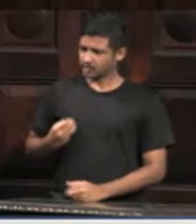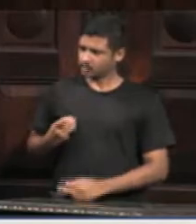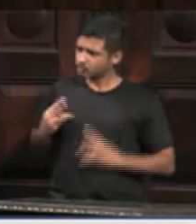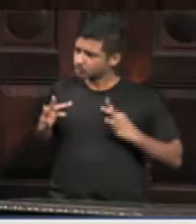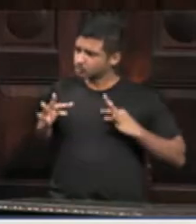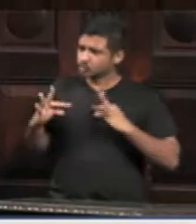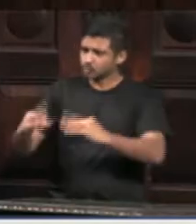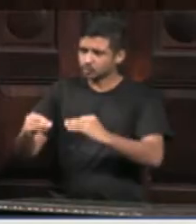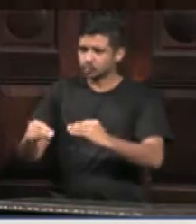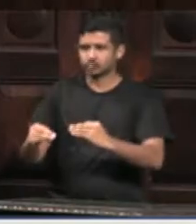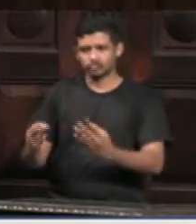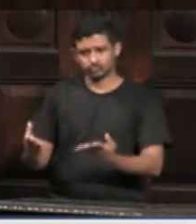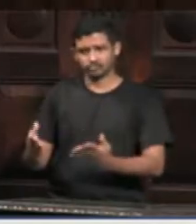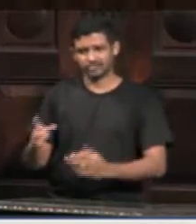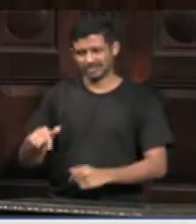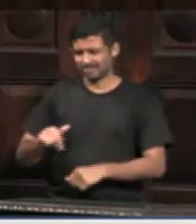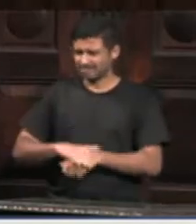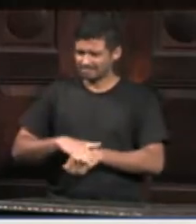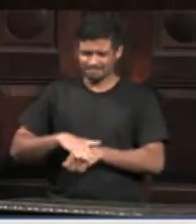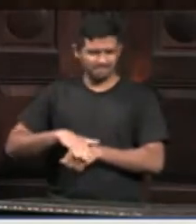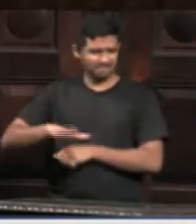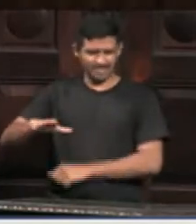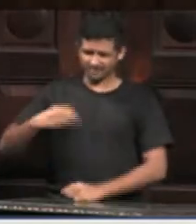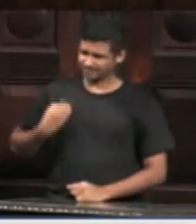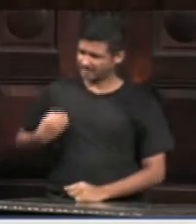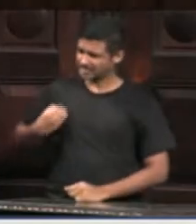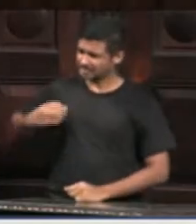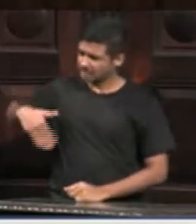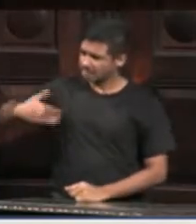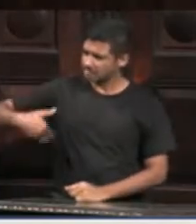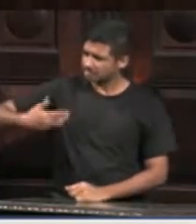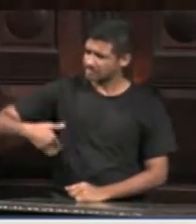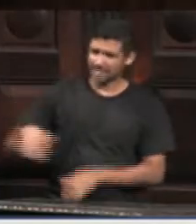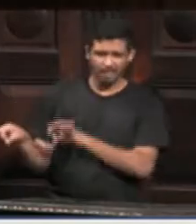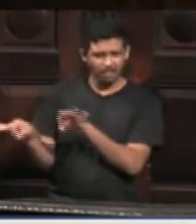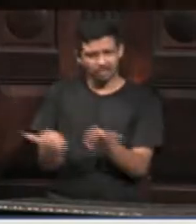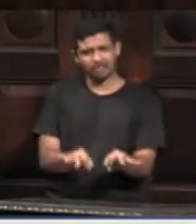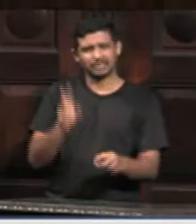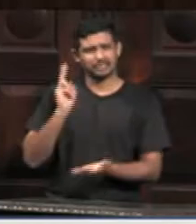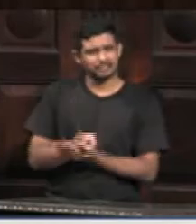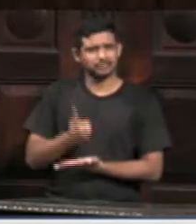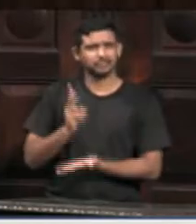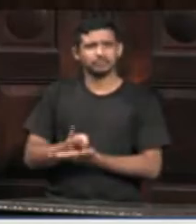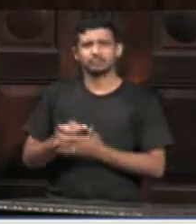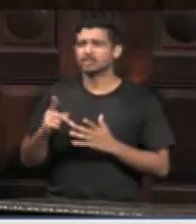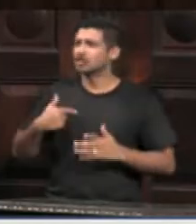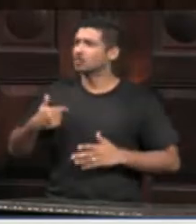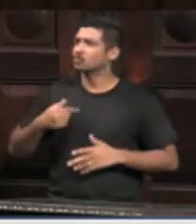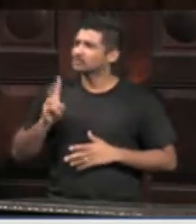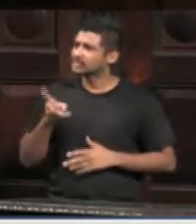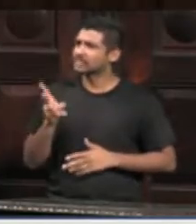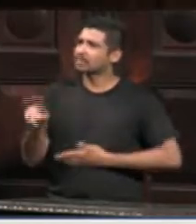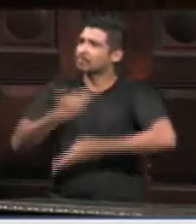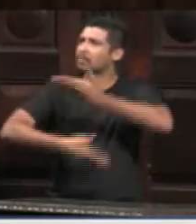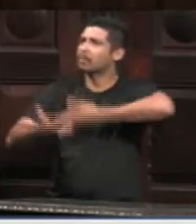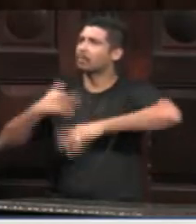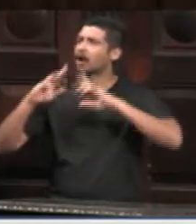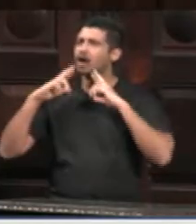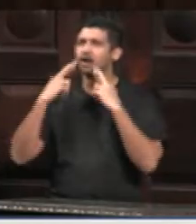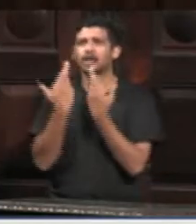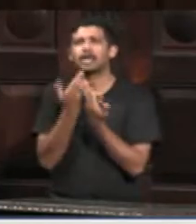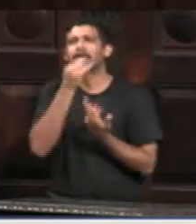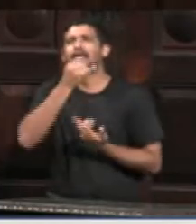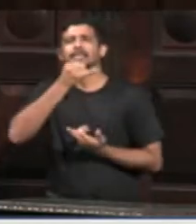mais presente aqui na casa. Participei de todas as reuniões, por exemplo, da